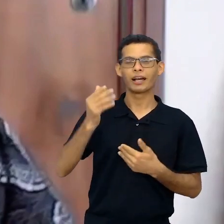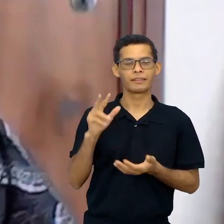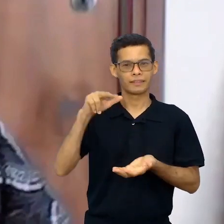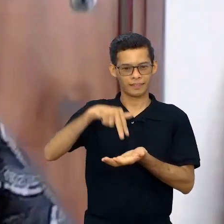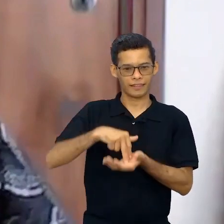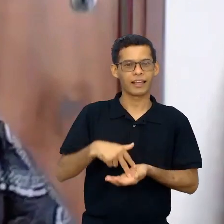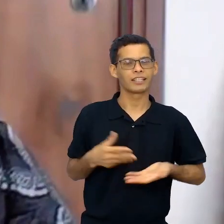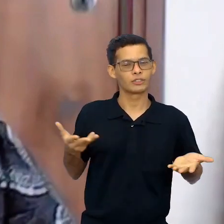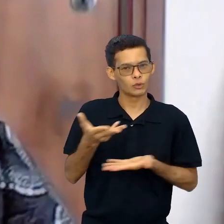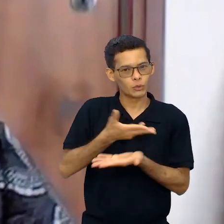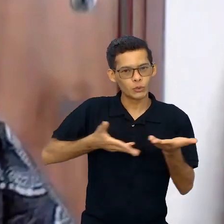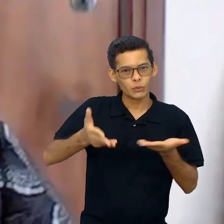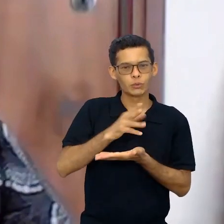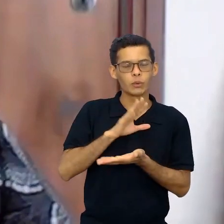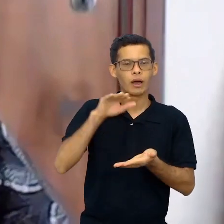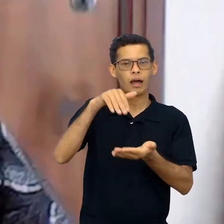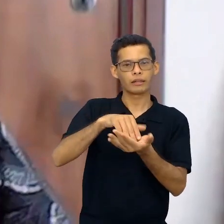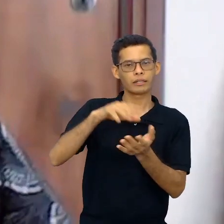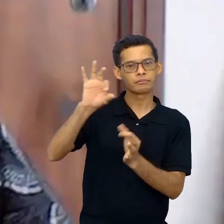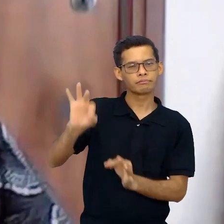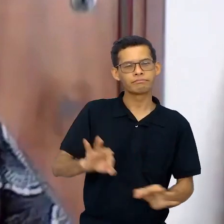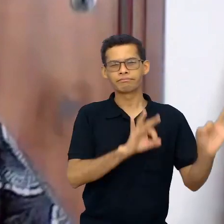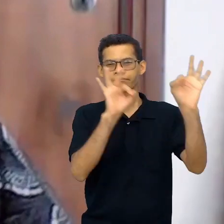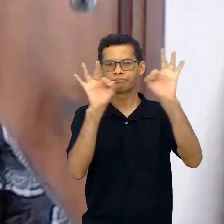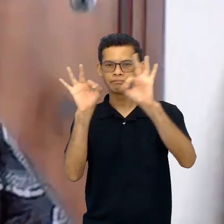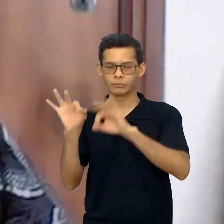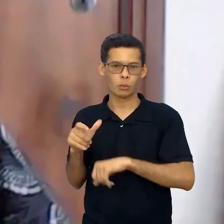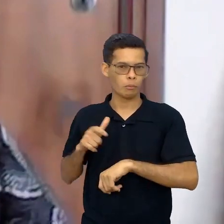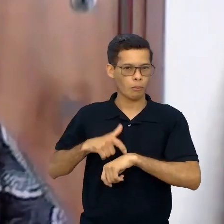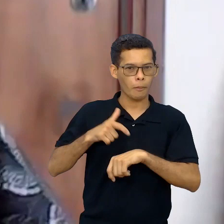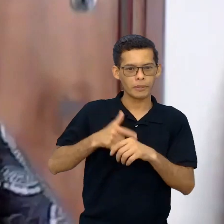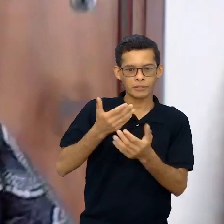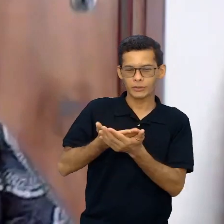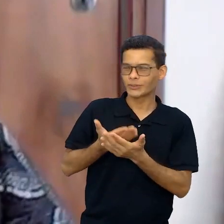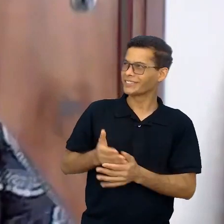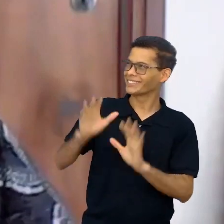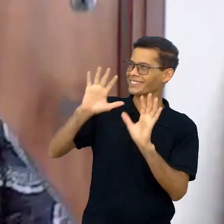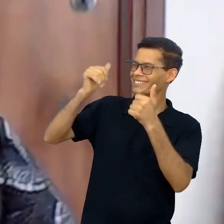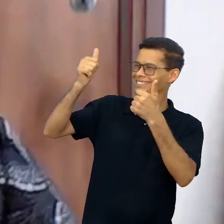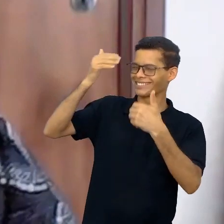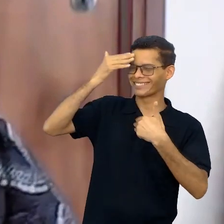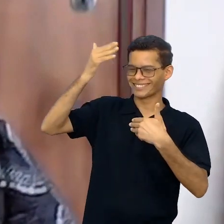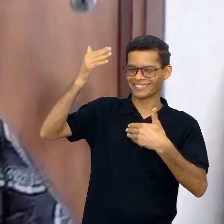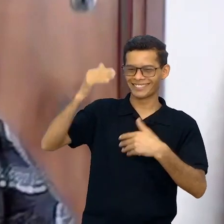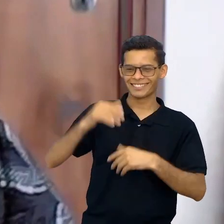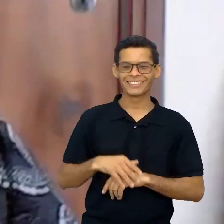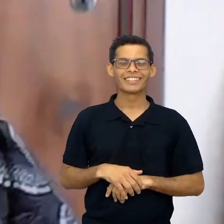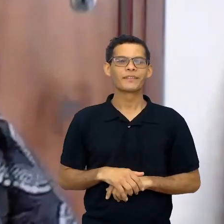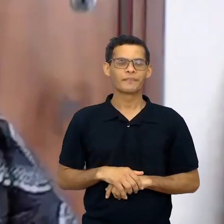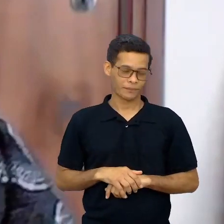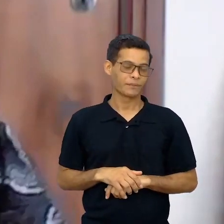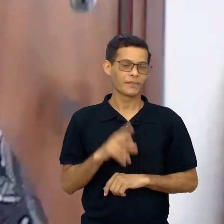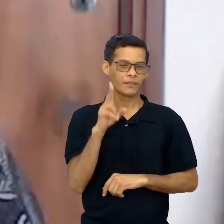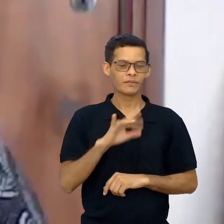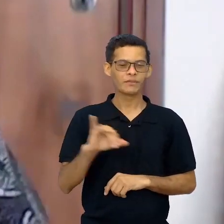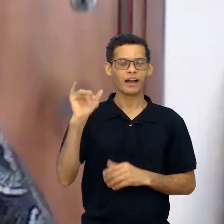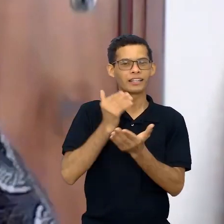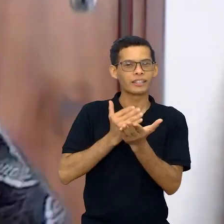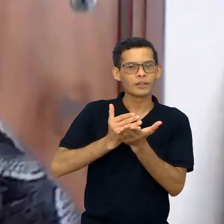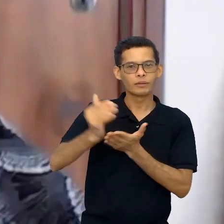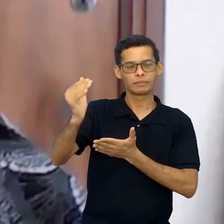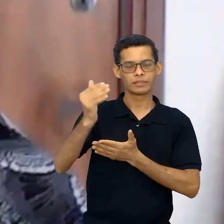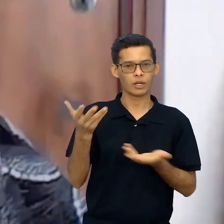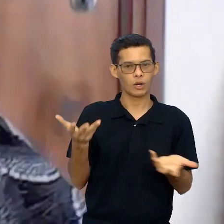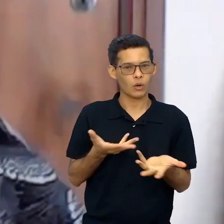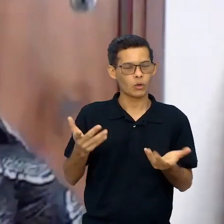gente, vai ficar com a gente até o final desse nosso momento de estudos. Muito obrigada, viu, Jerry? Então, professores, vamos dar início ao